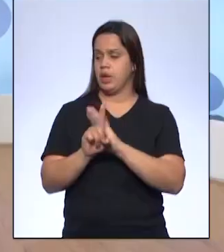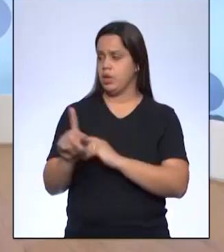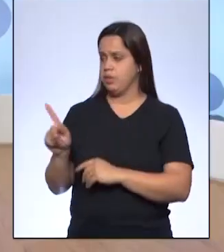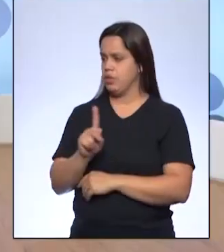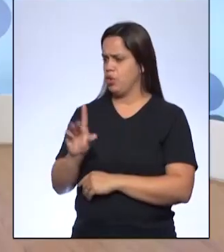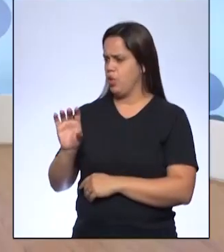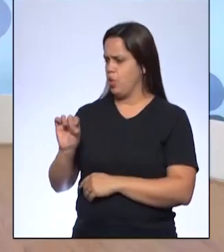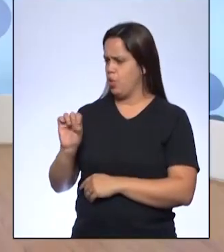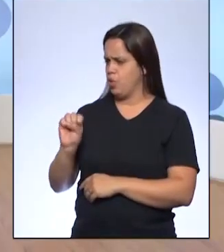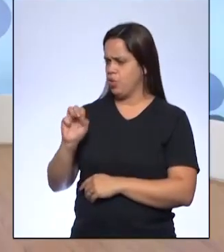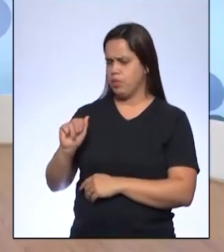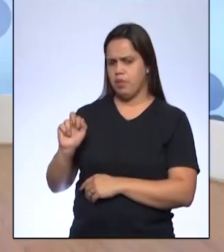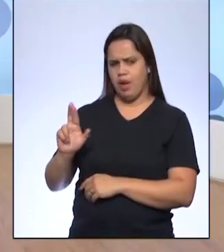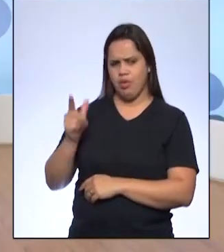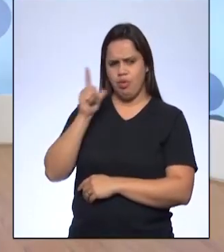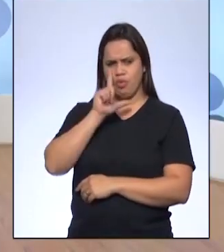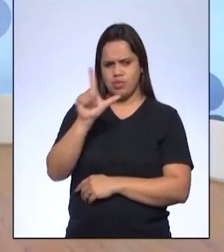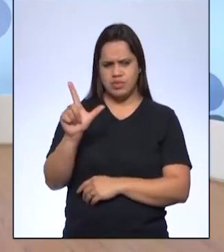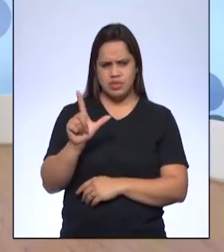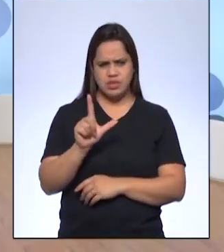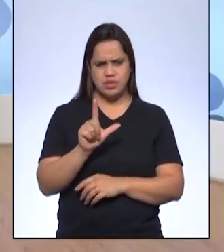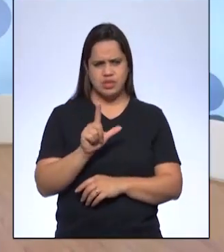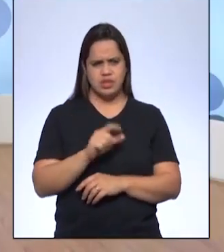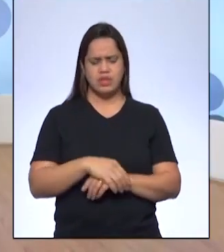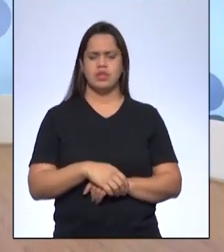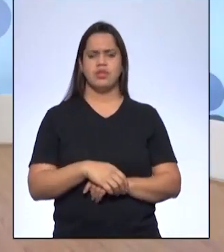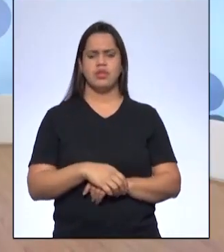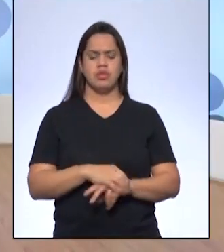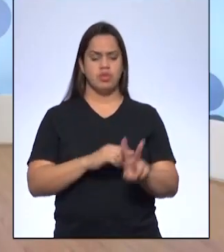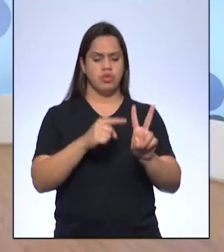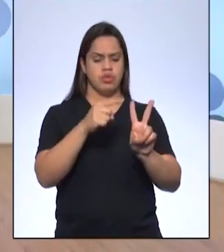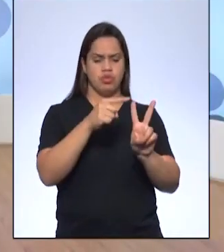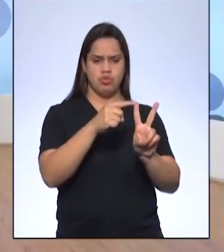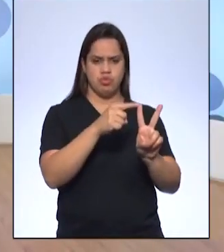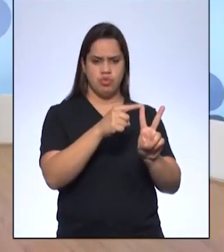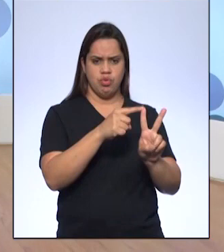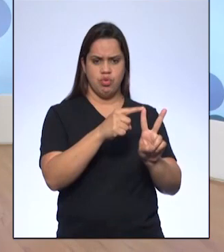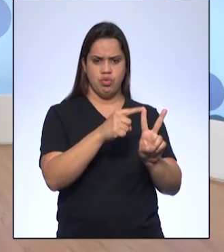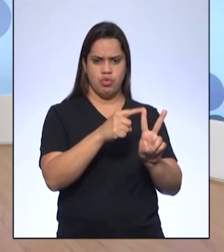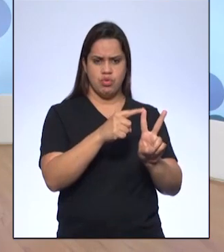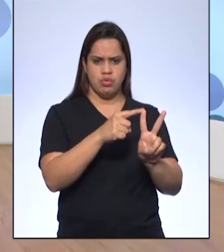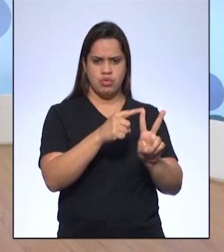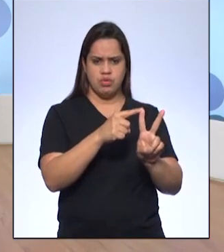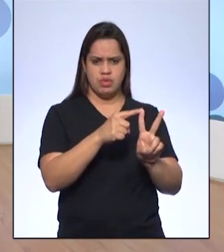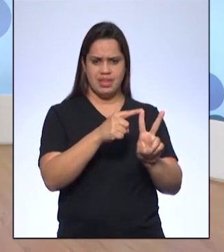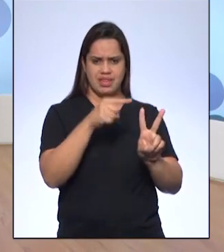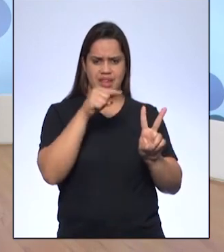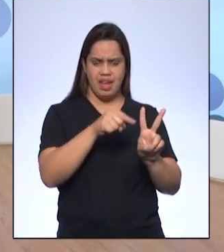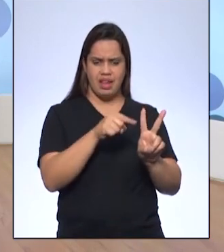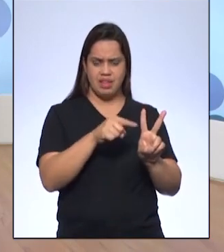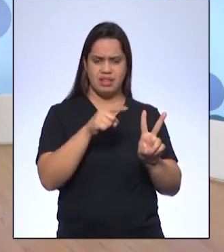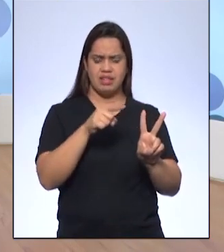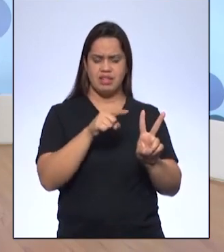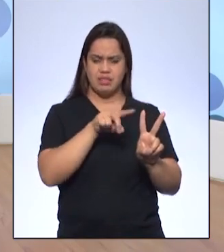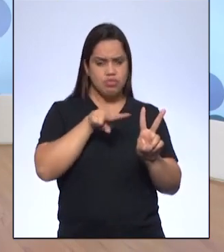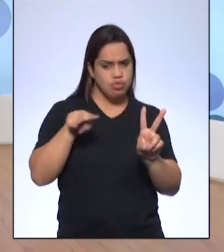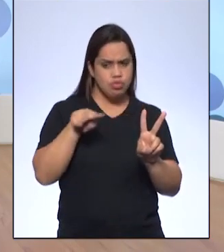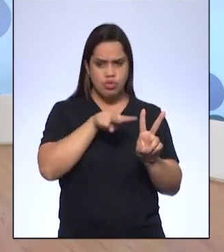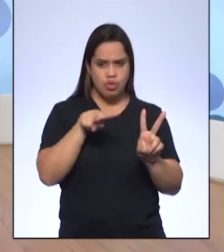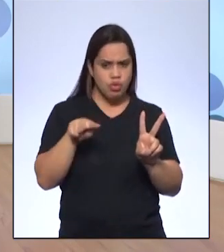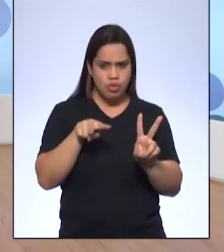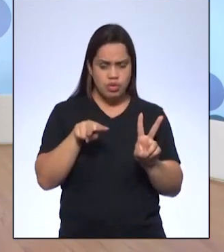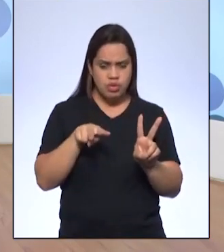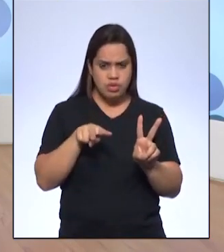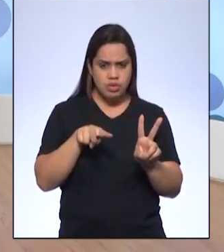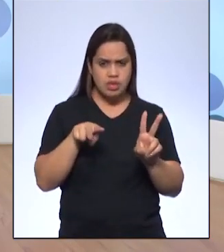consigo escrever esses 2 radicais de forma que eles tenham radicais, ou sejam